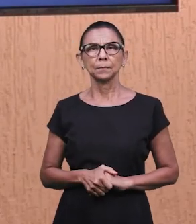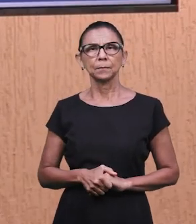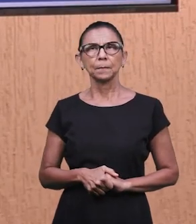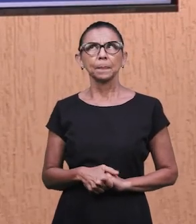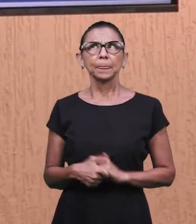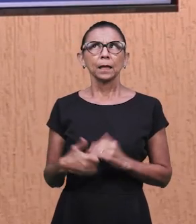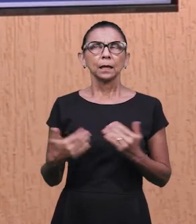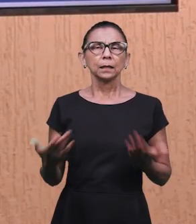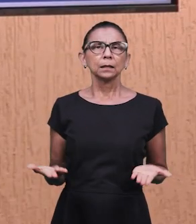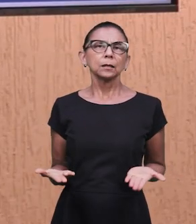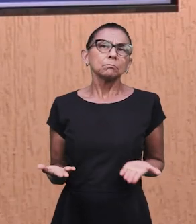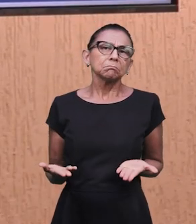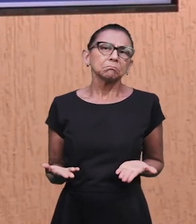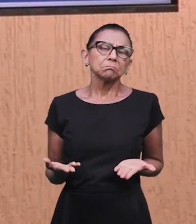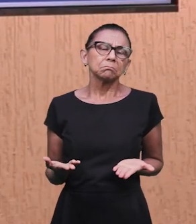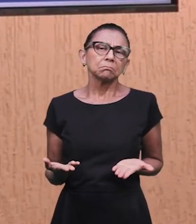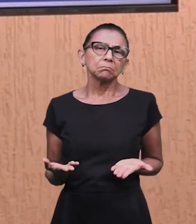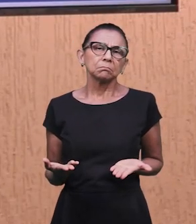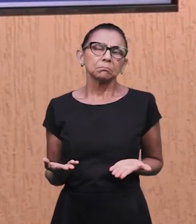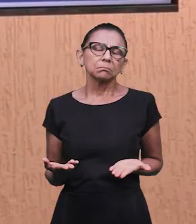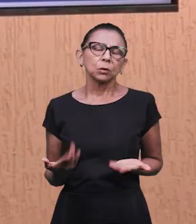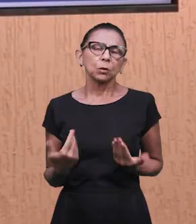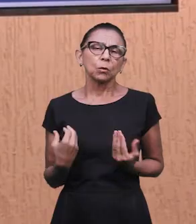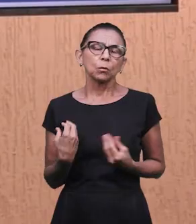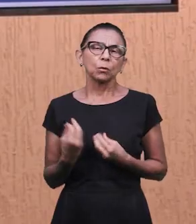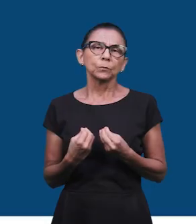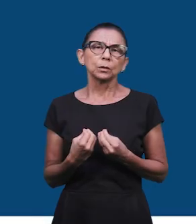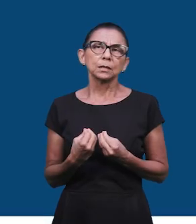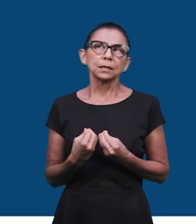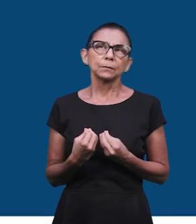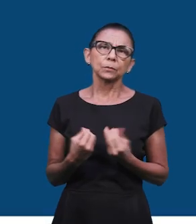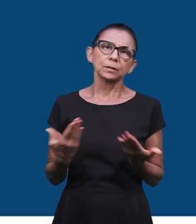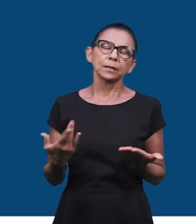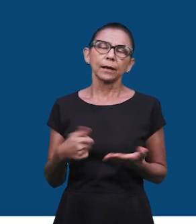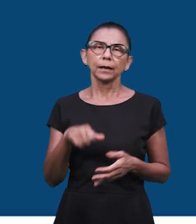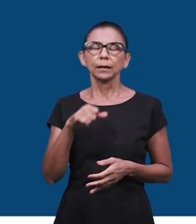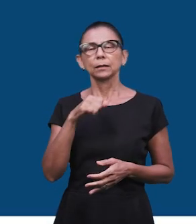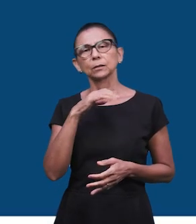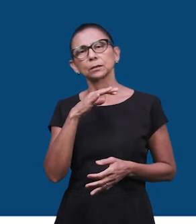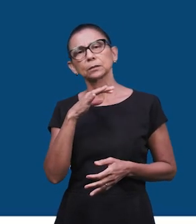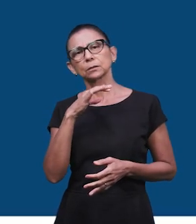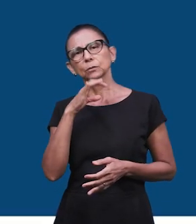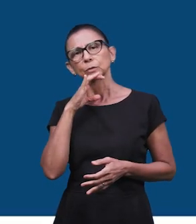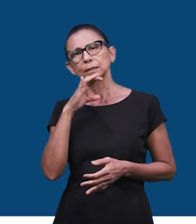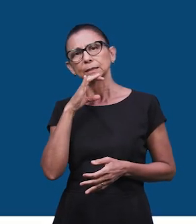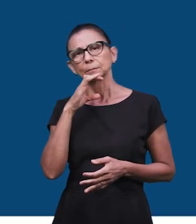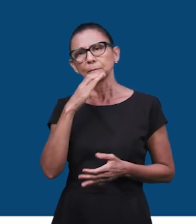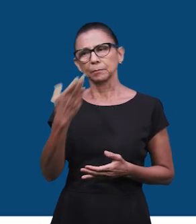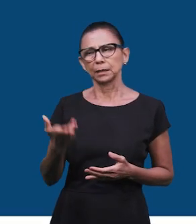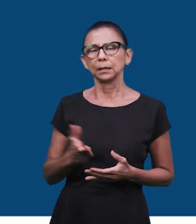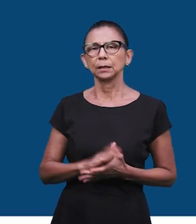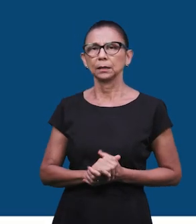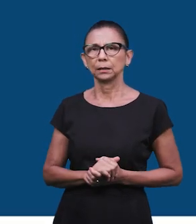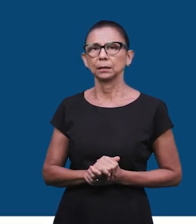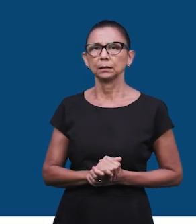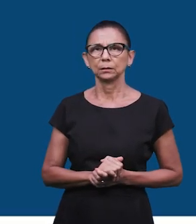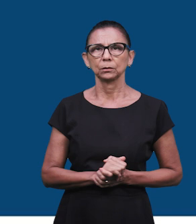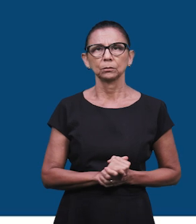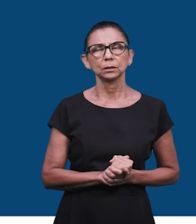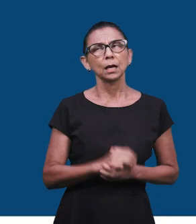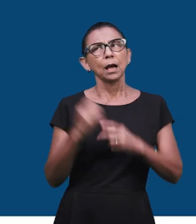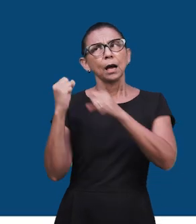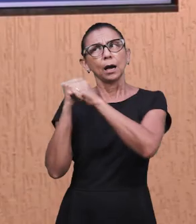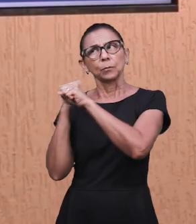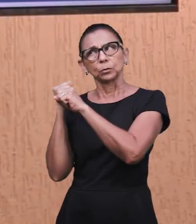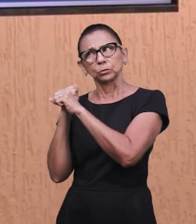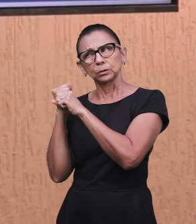possíveis eu posso ter na igreja. Então, o que nós mais temos conhecimento, nós já vimos isso nas nossas igrejas ao longo dos